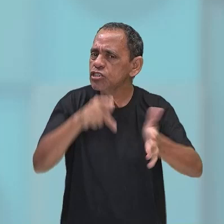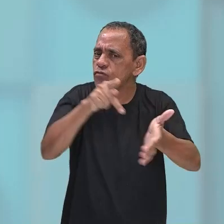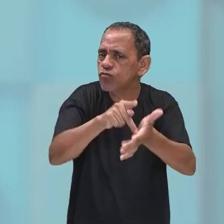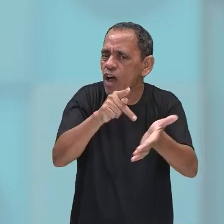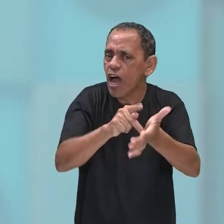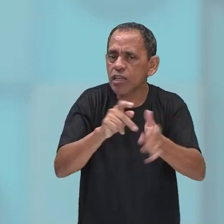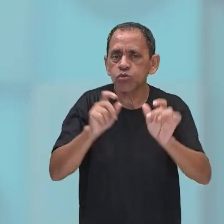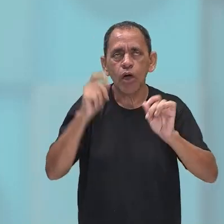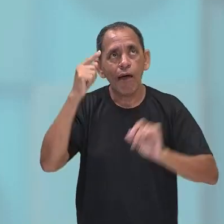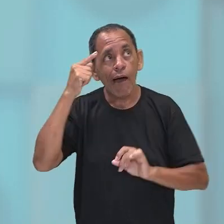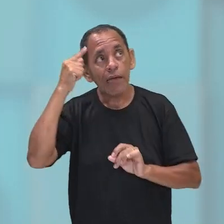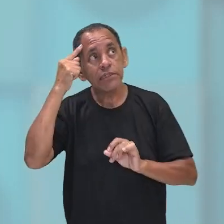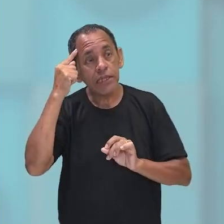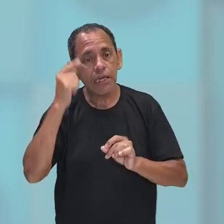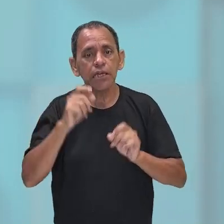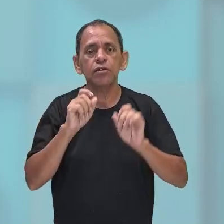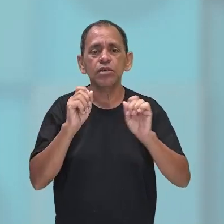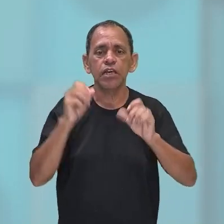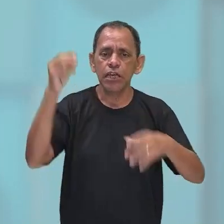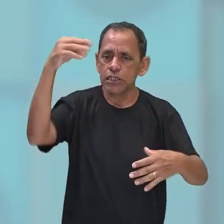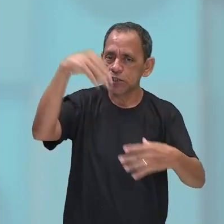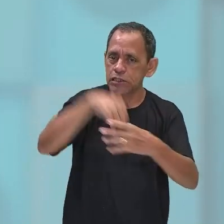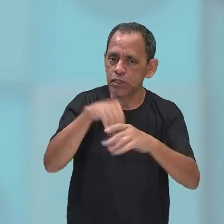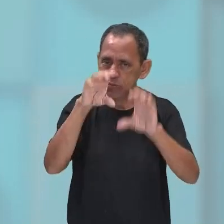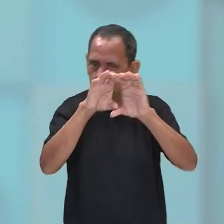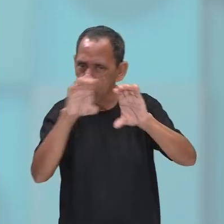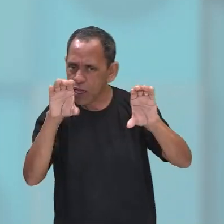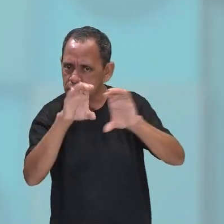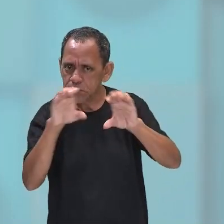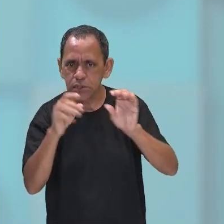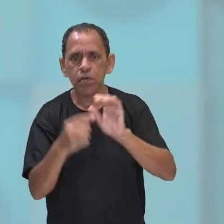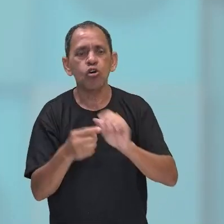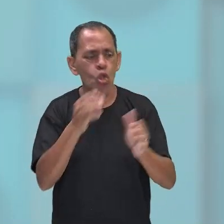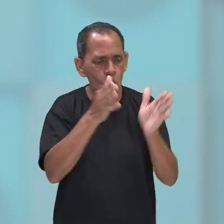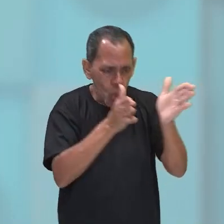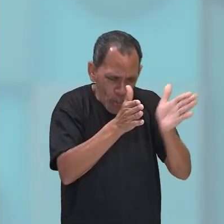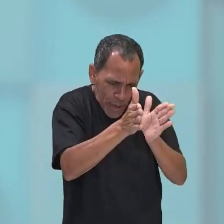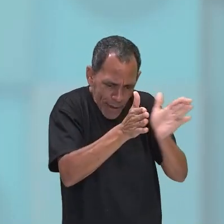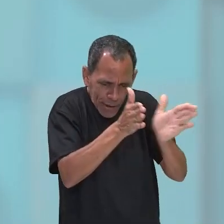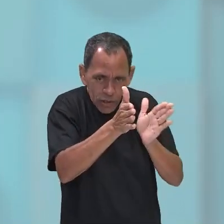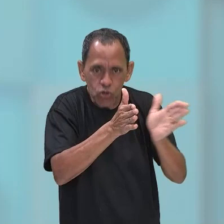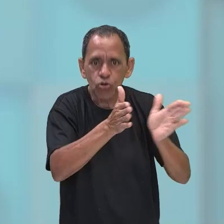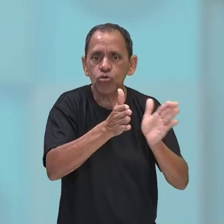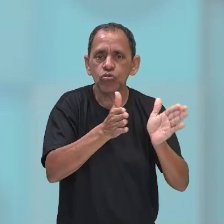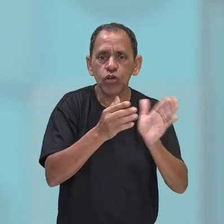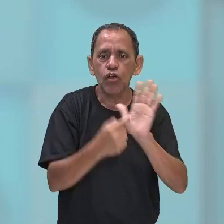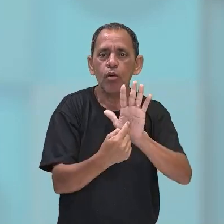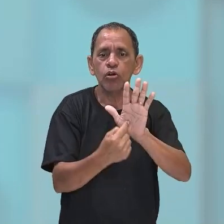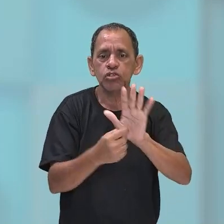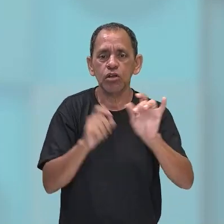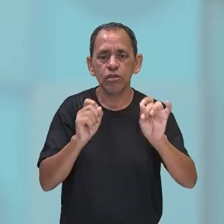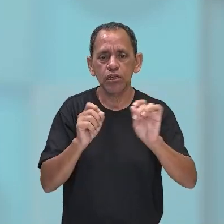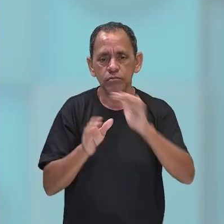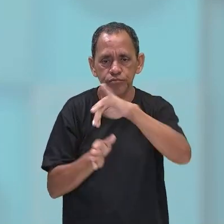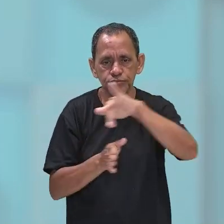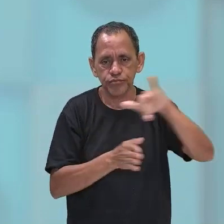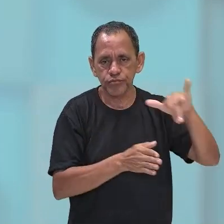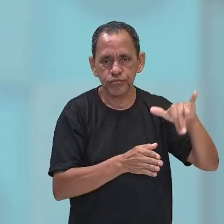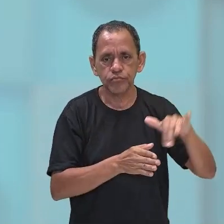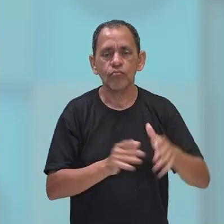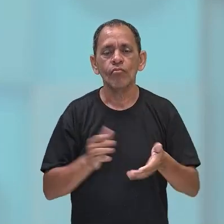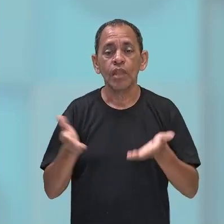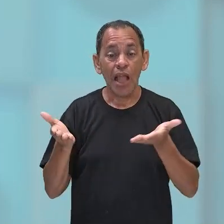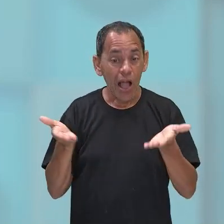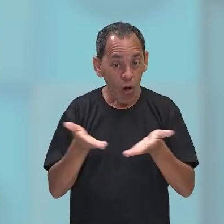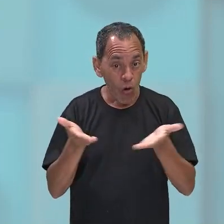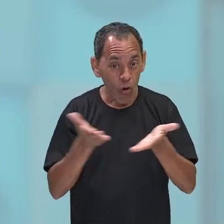essa ideia, dentro aí da oração do período, ok? Agora, temos que observar algumas informações sobre